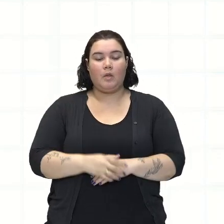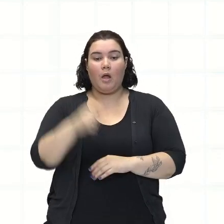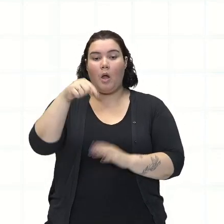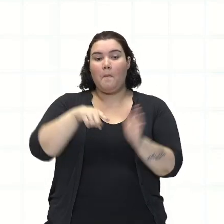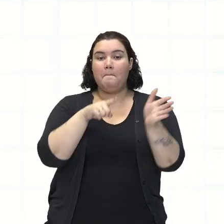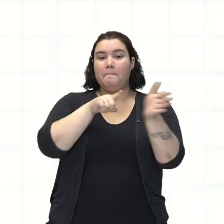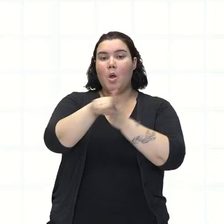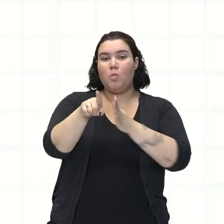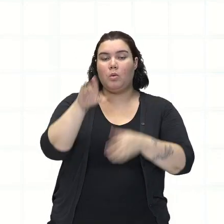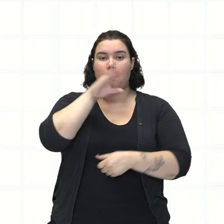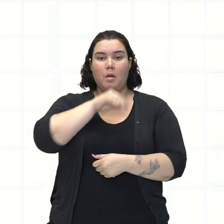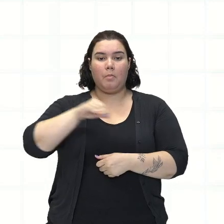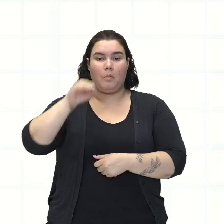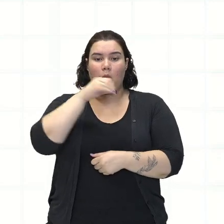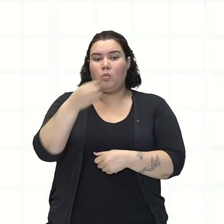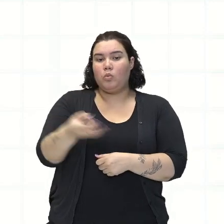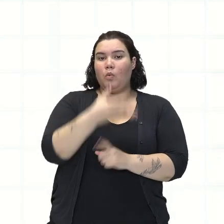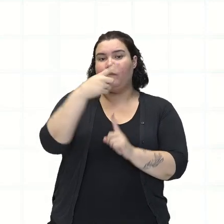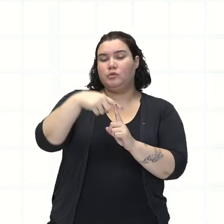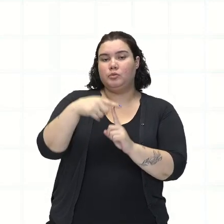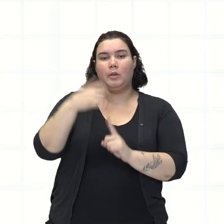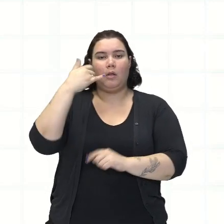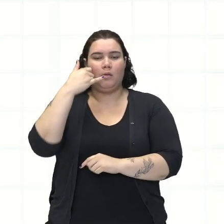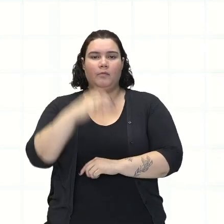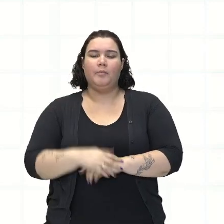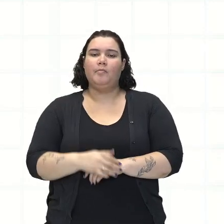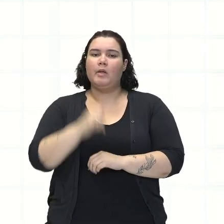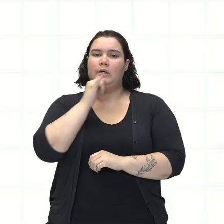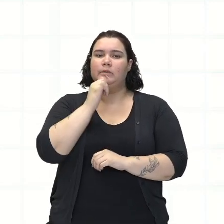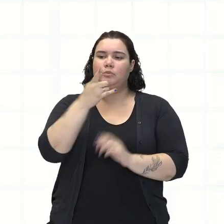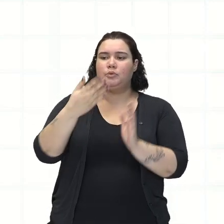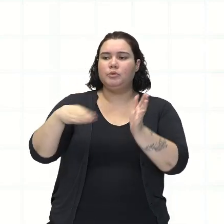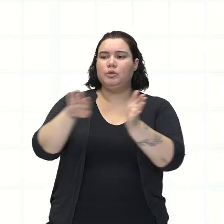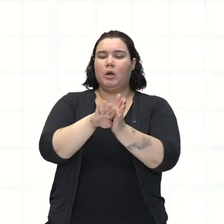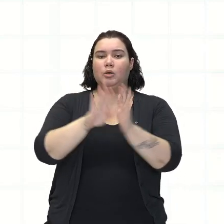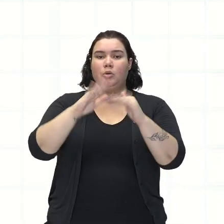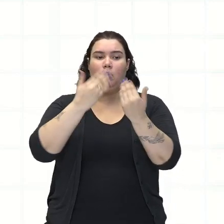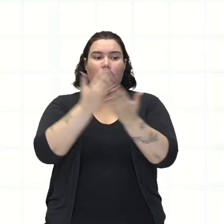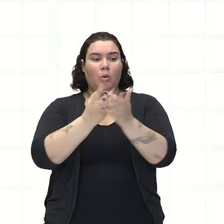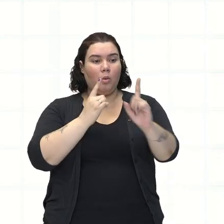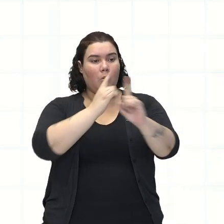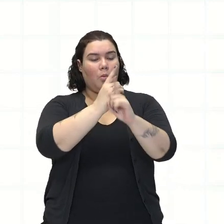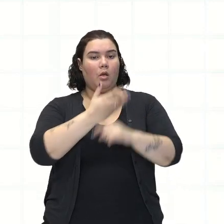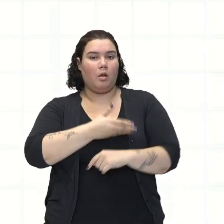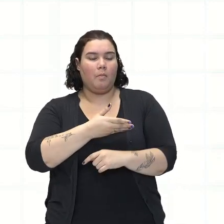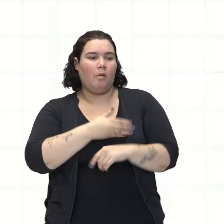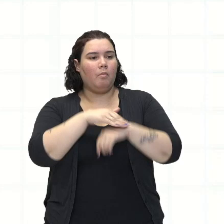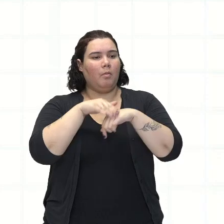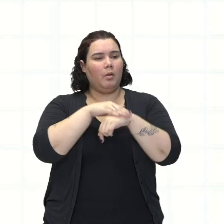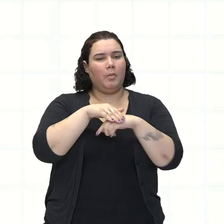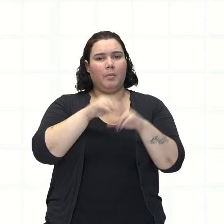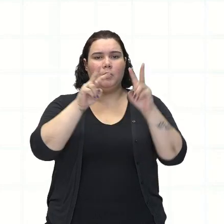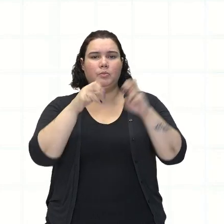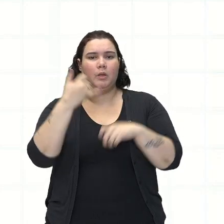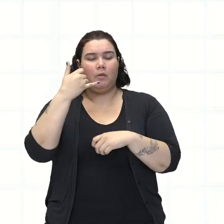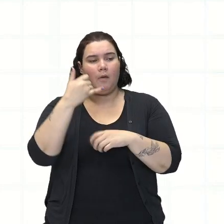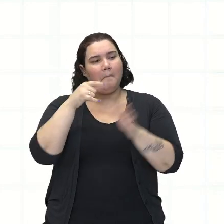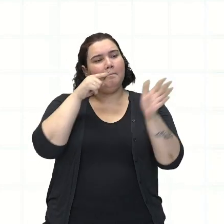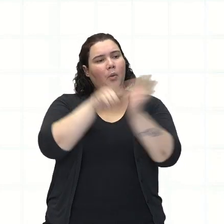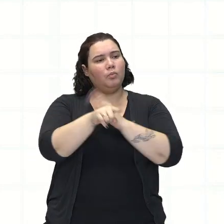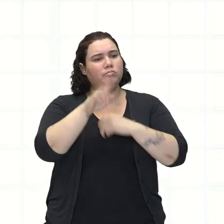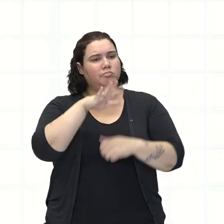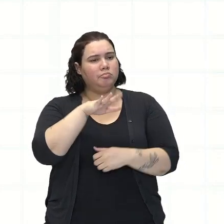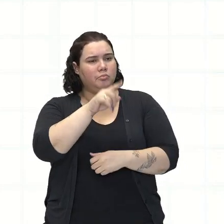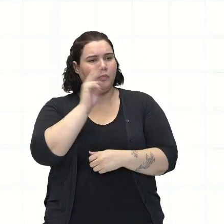de smartphone. Então você chega na escola, por exemplo, encontra um amigo, vai falar sobre um modelo de smartphone, você vai perguntar para ele.